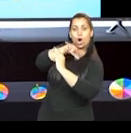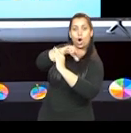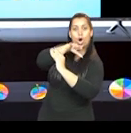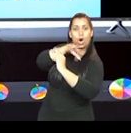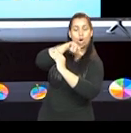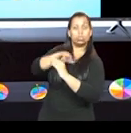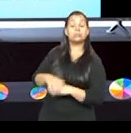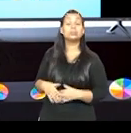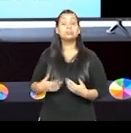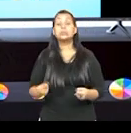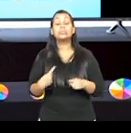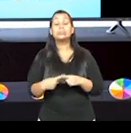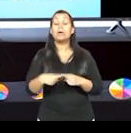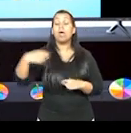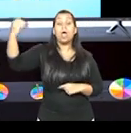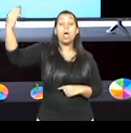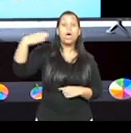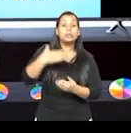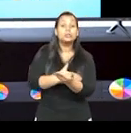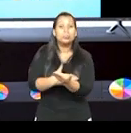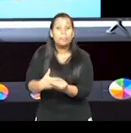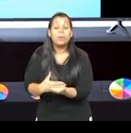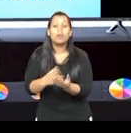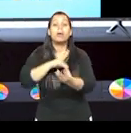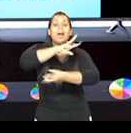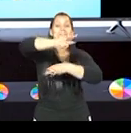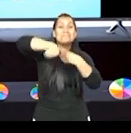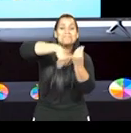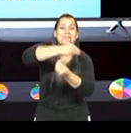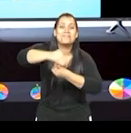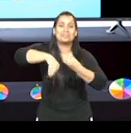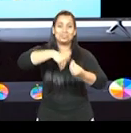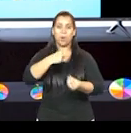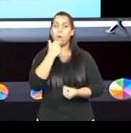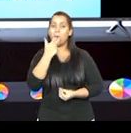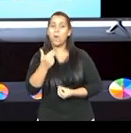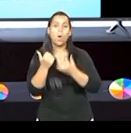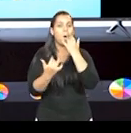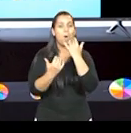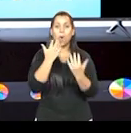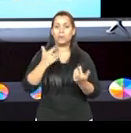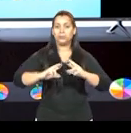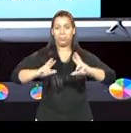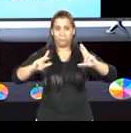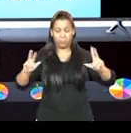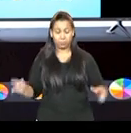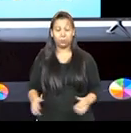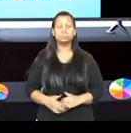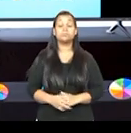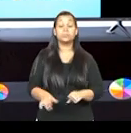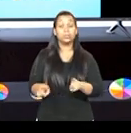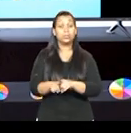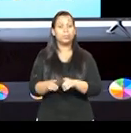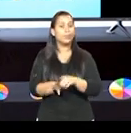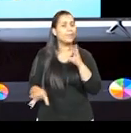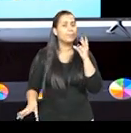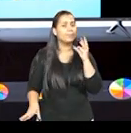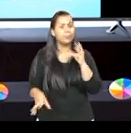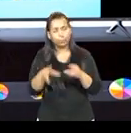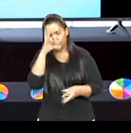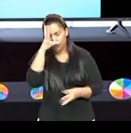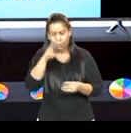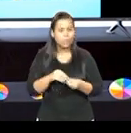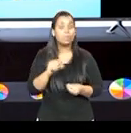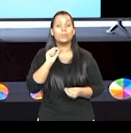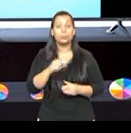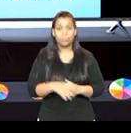na realidade, ela é formada por uma mistura de várias cores. E ele também concluiu que a luz,